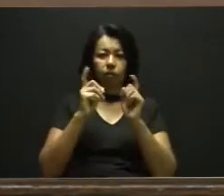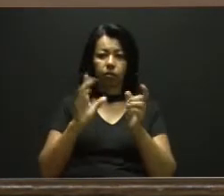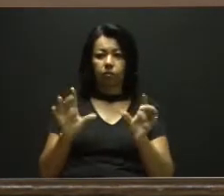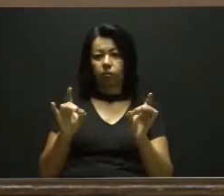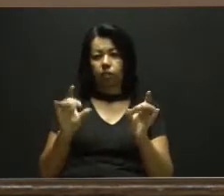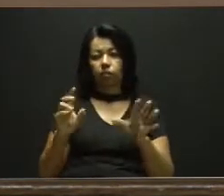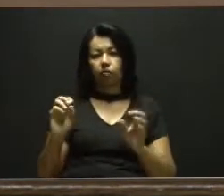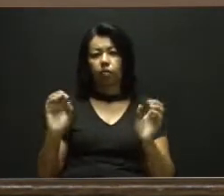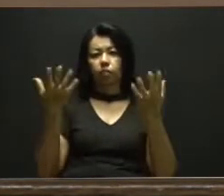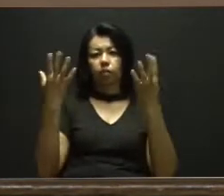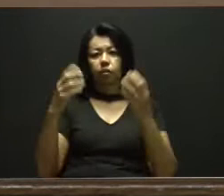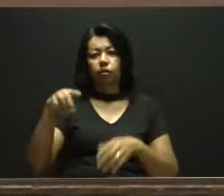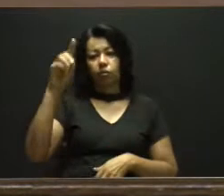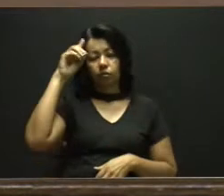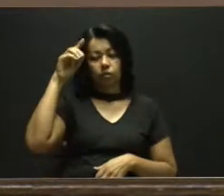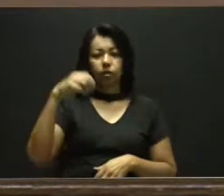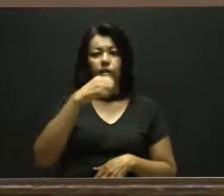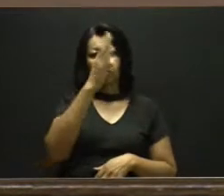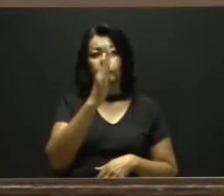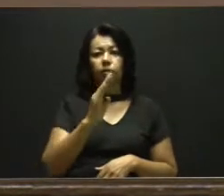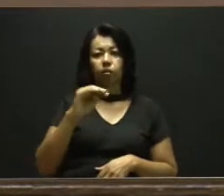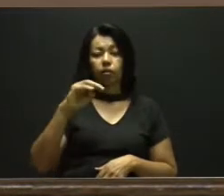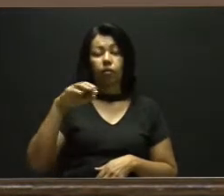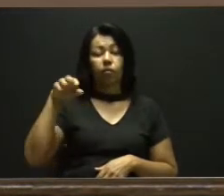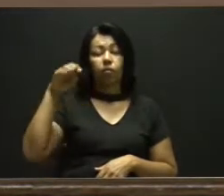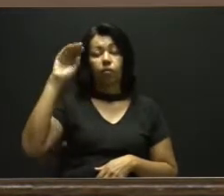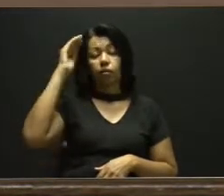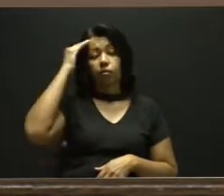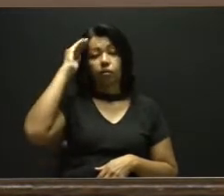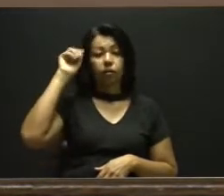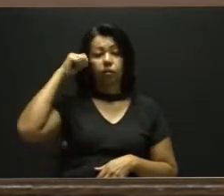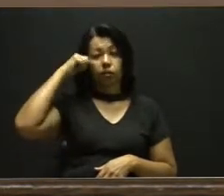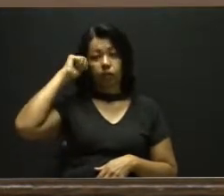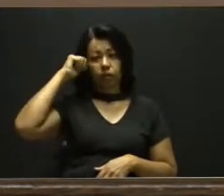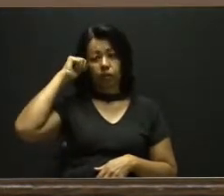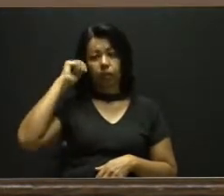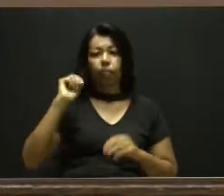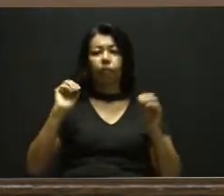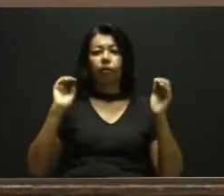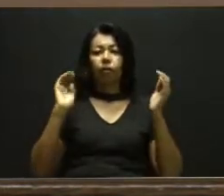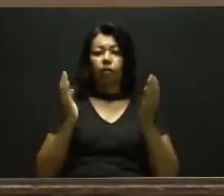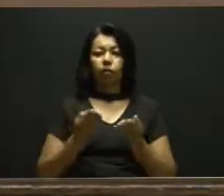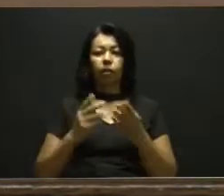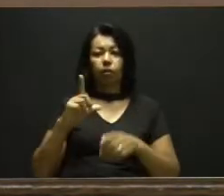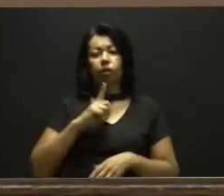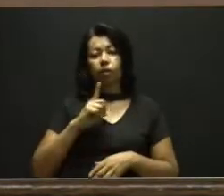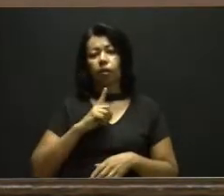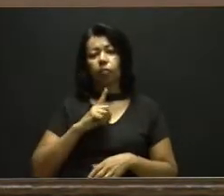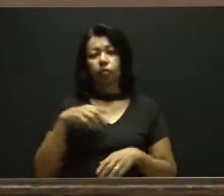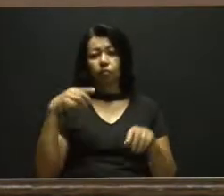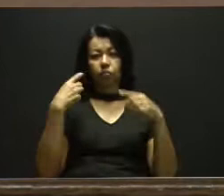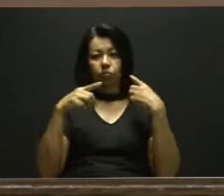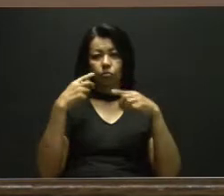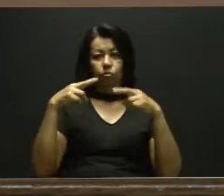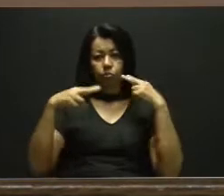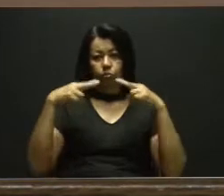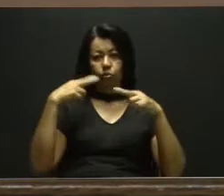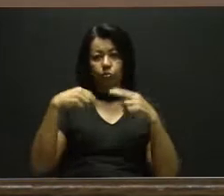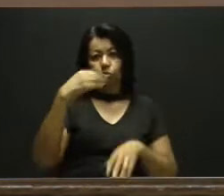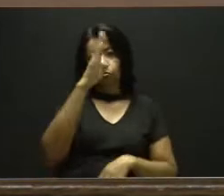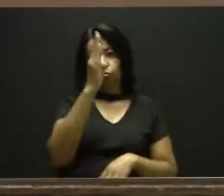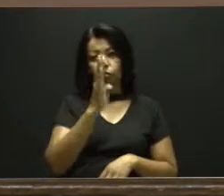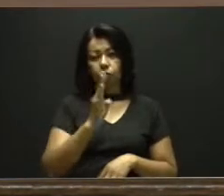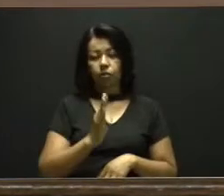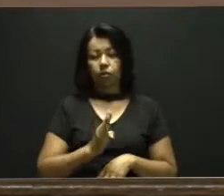em homenagem ao dia nacional da consciência negra distante teremos a execução do hino nacional brasileiro